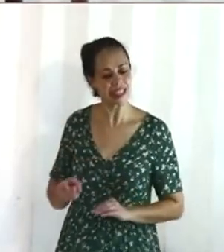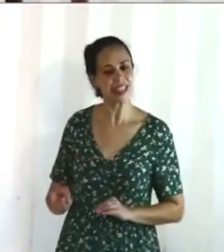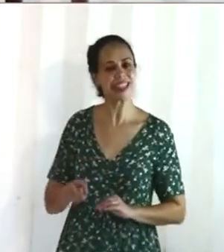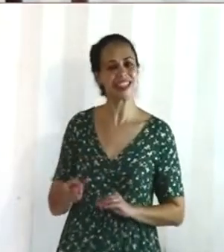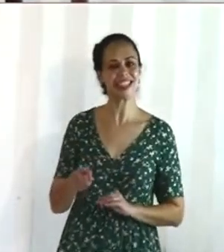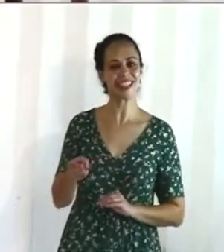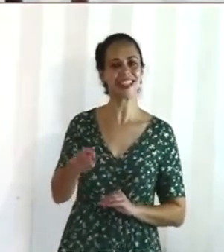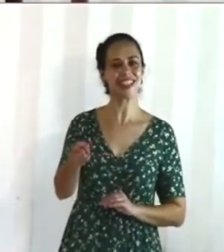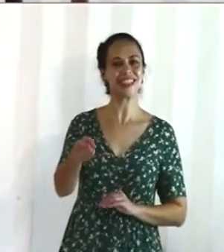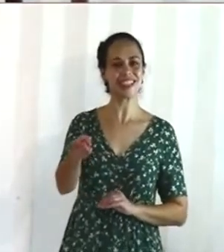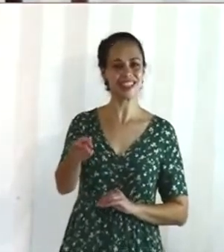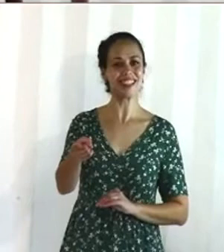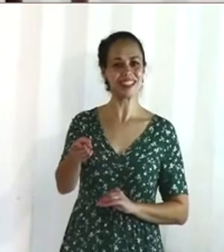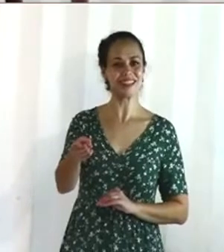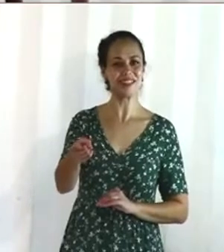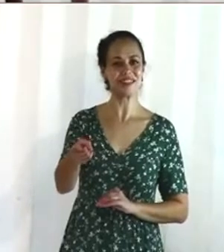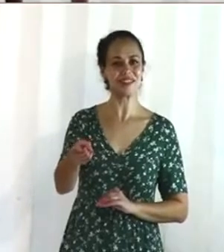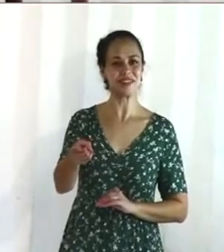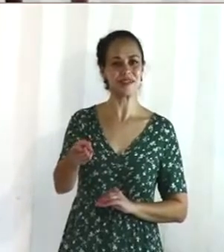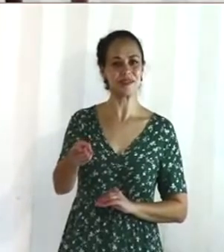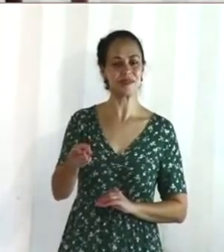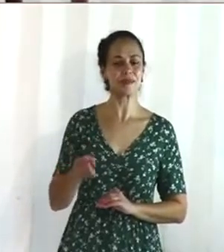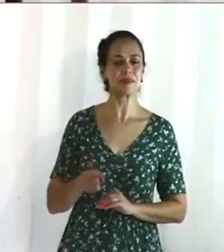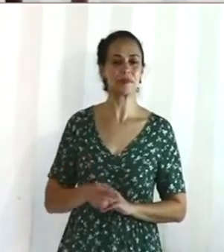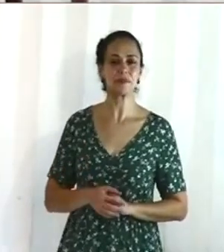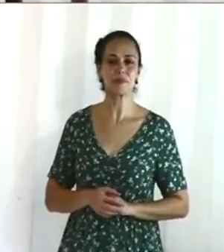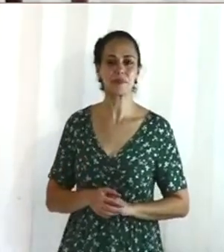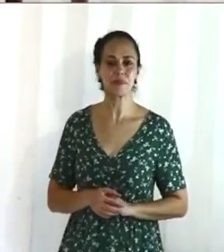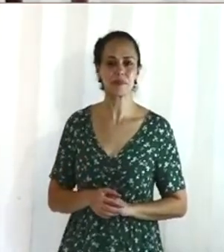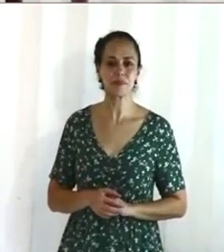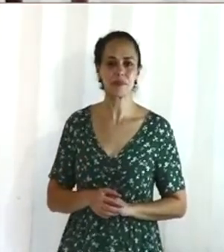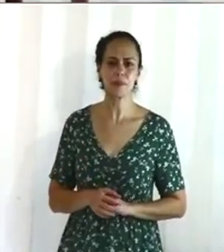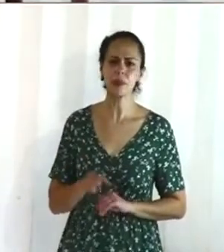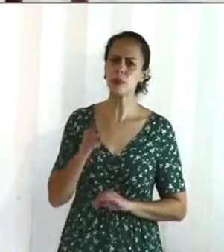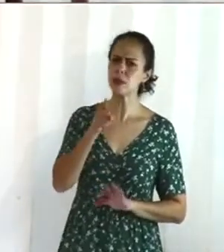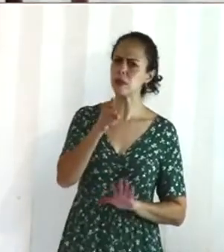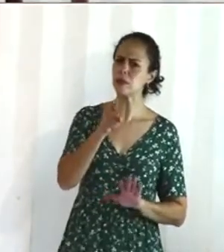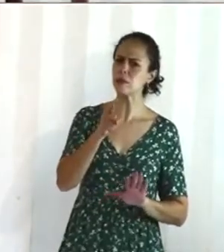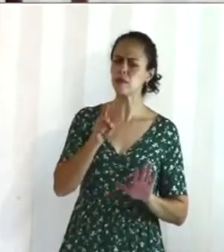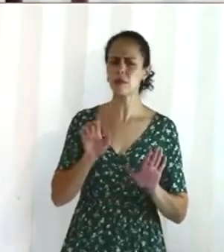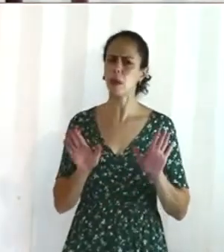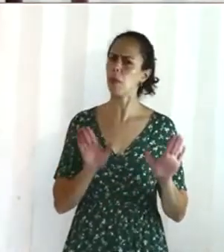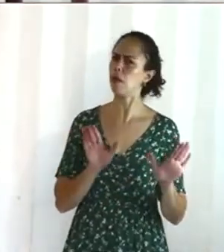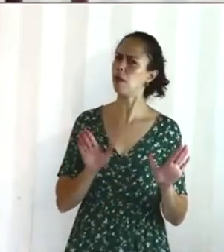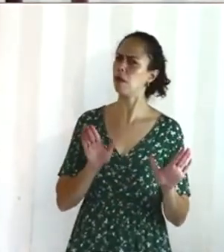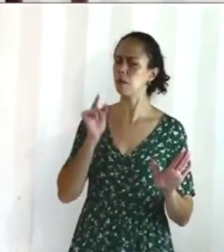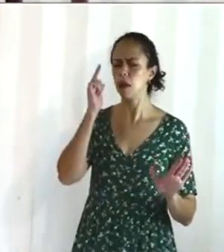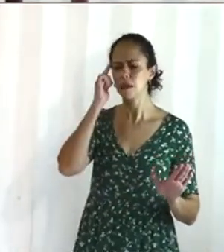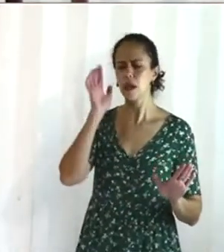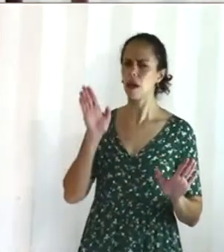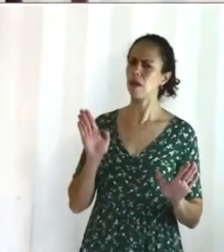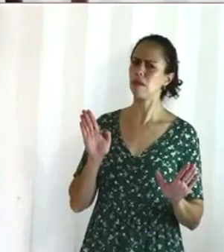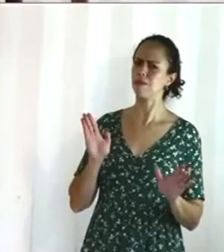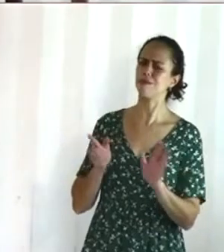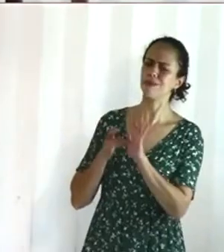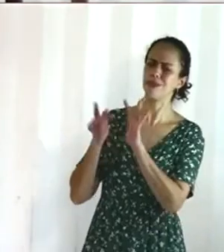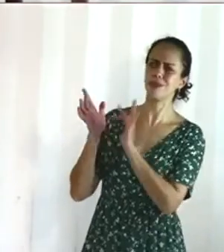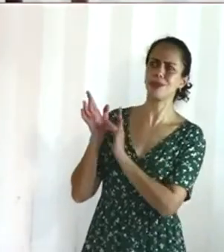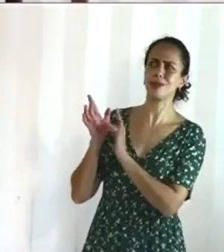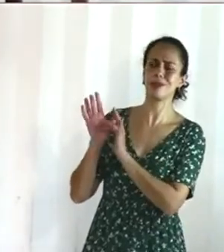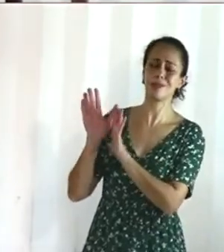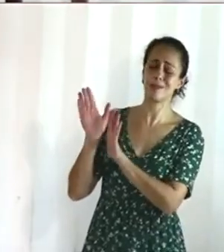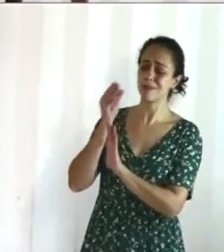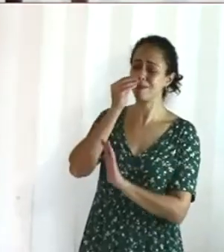vida que ele te deu é eterna. Você pode talvez achar que pode abandoná-lo, mas